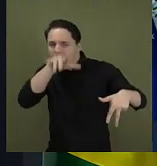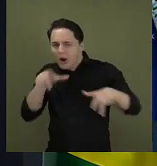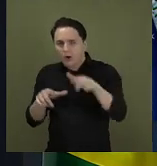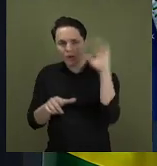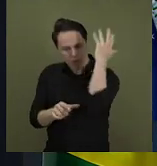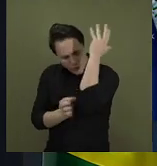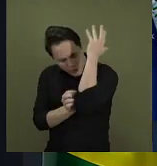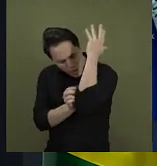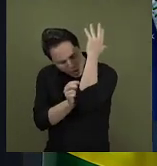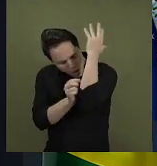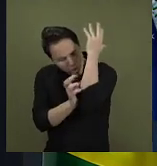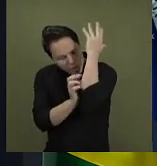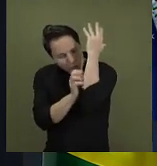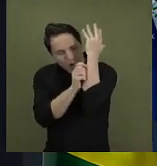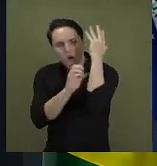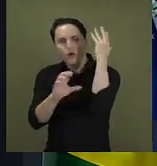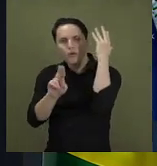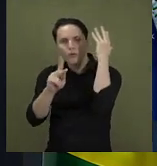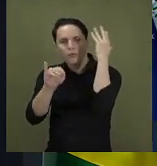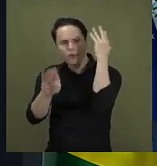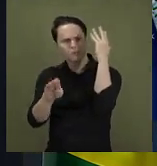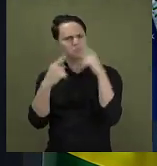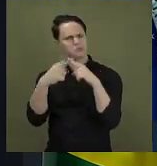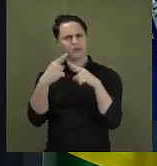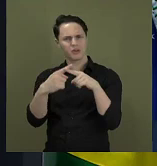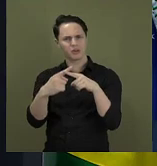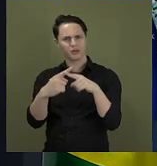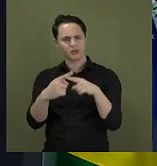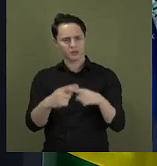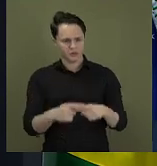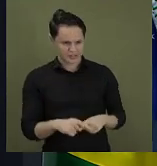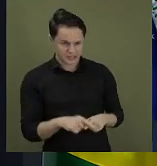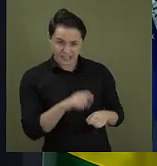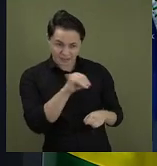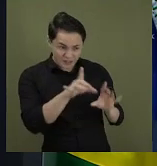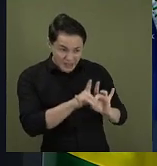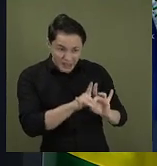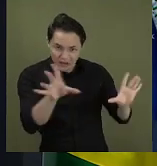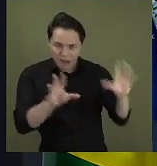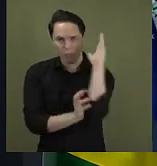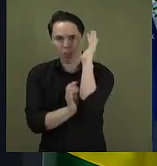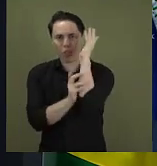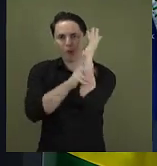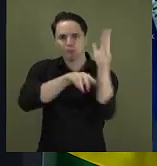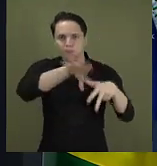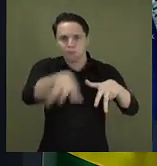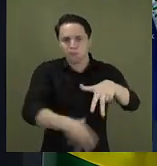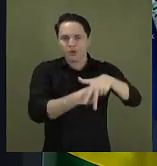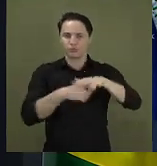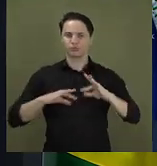roubar, não deixar roubar e pôr na cadeia quem roube. Eis aí